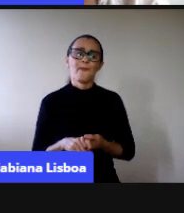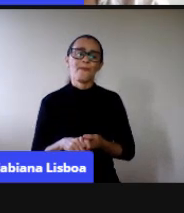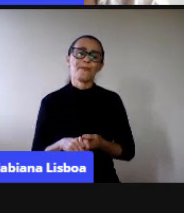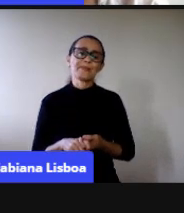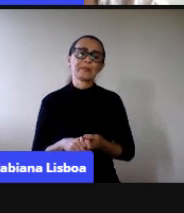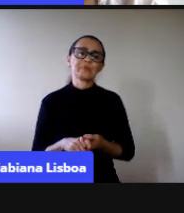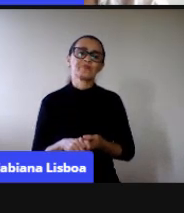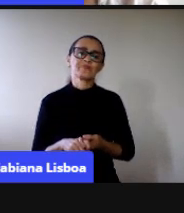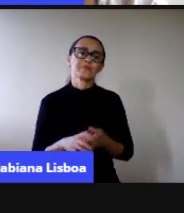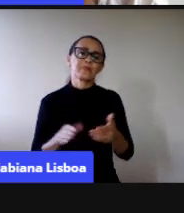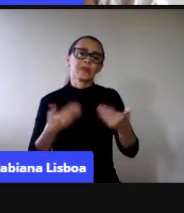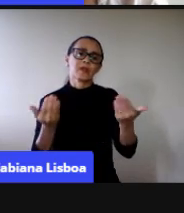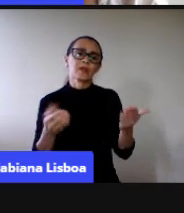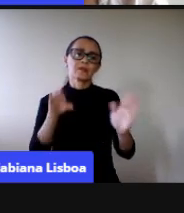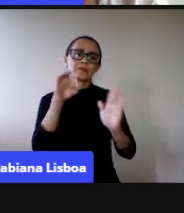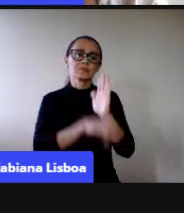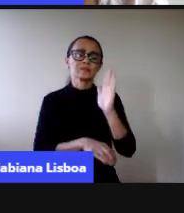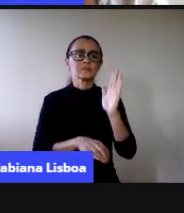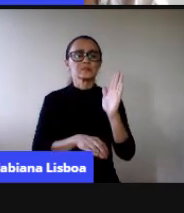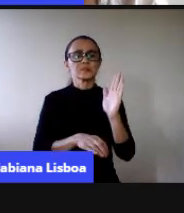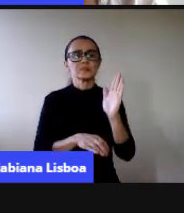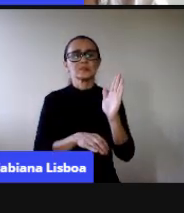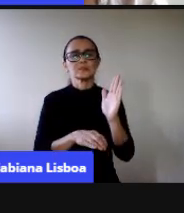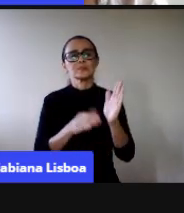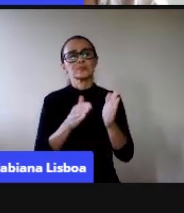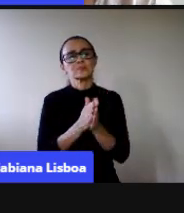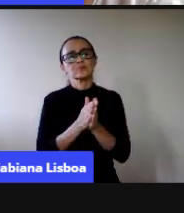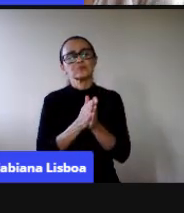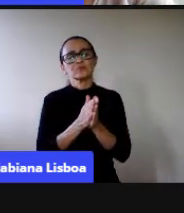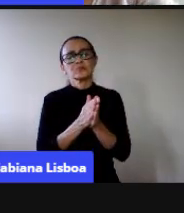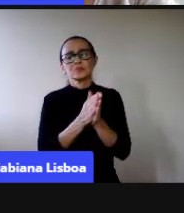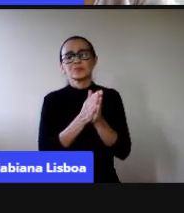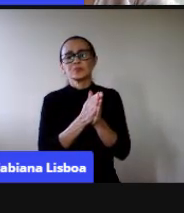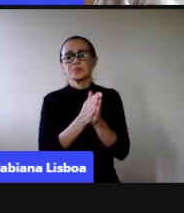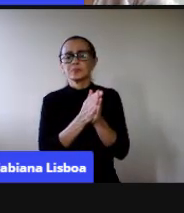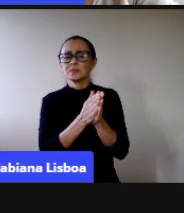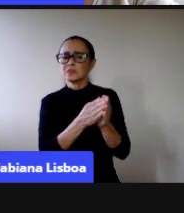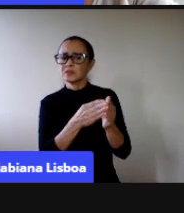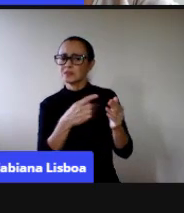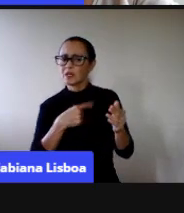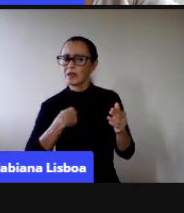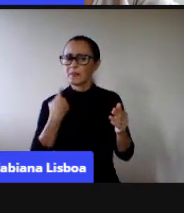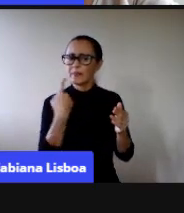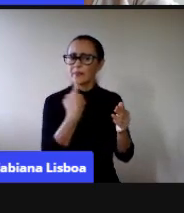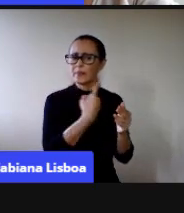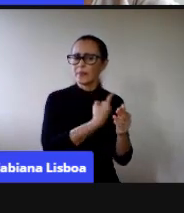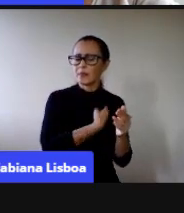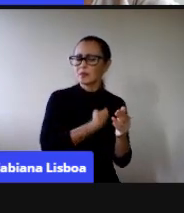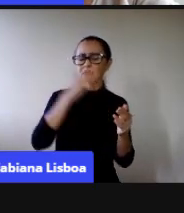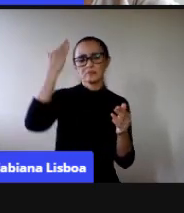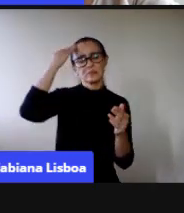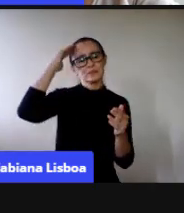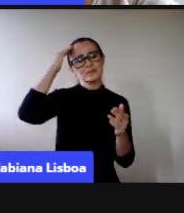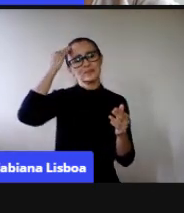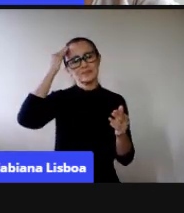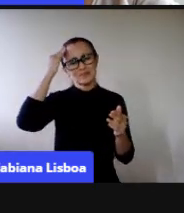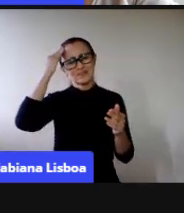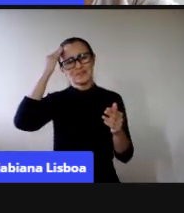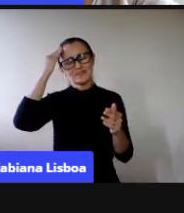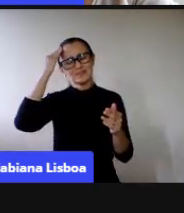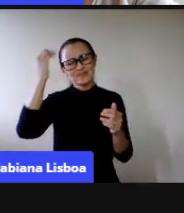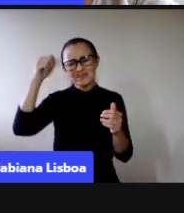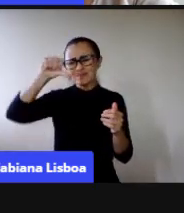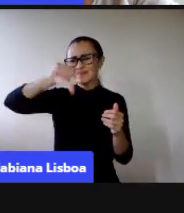Então, esses são conceitos produzidos sobre o olhar ocidental, né? Que traz uma carga negativa no seu uso e a normalização